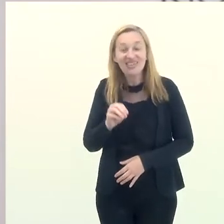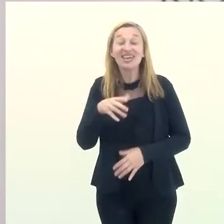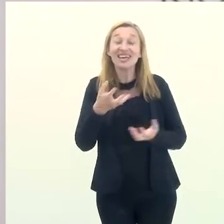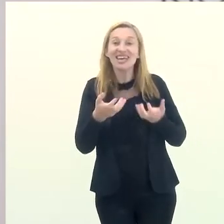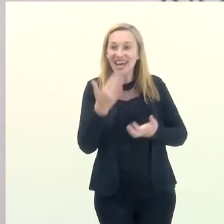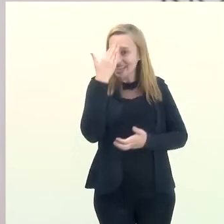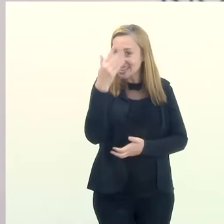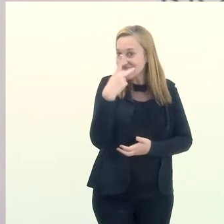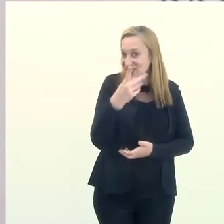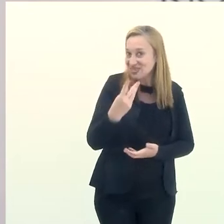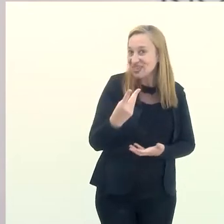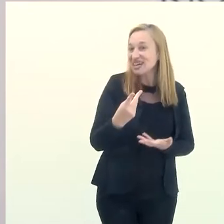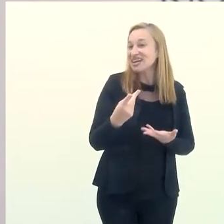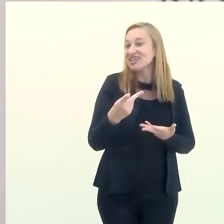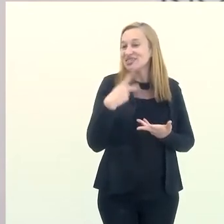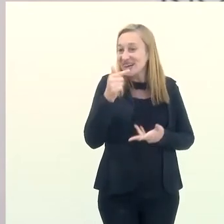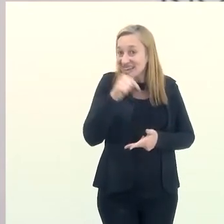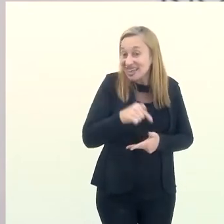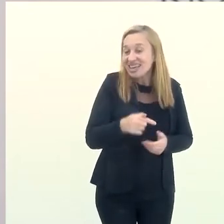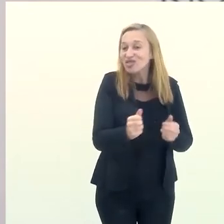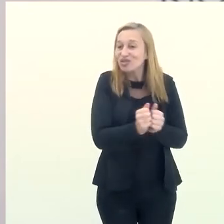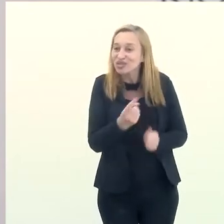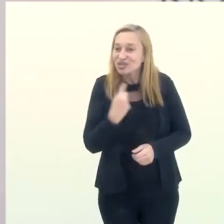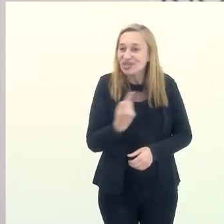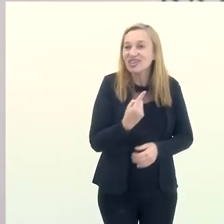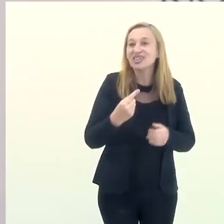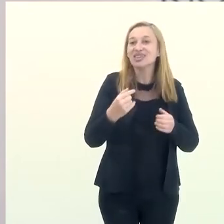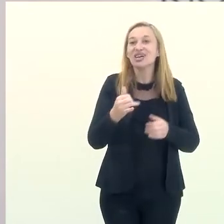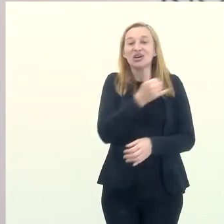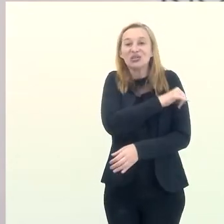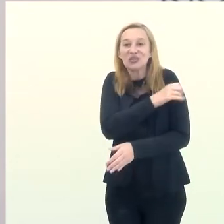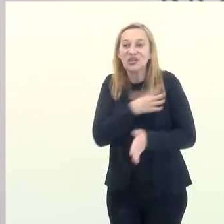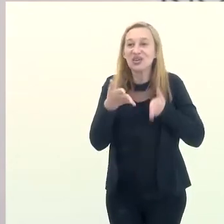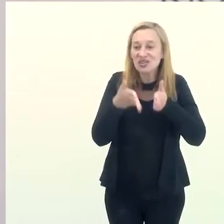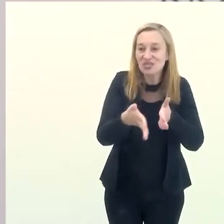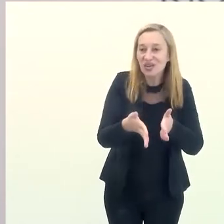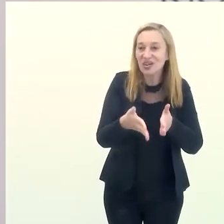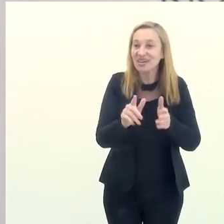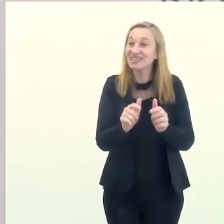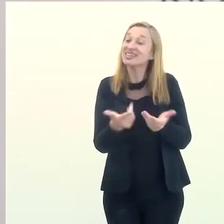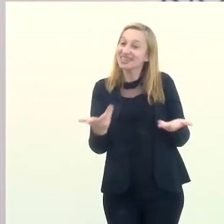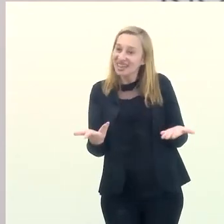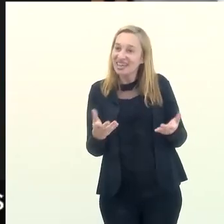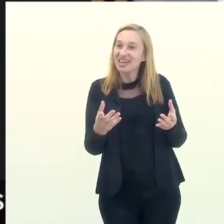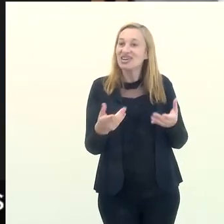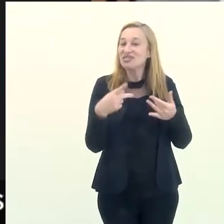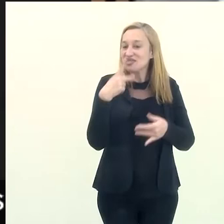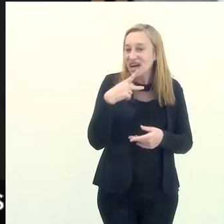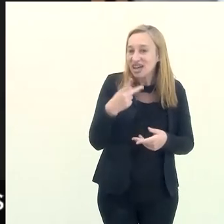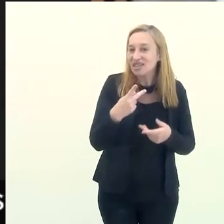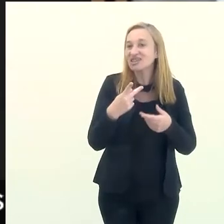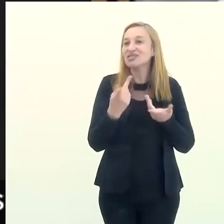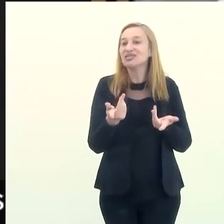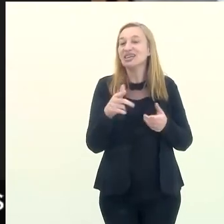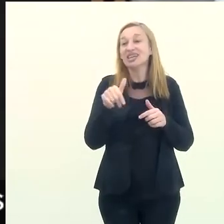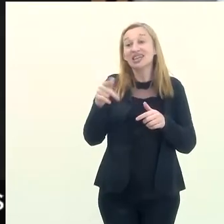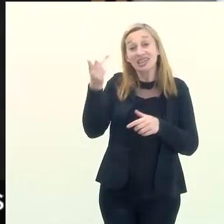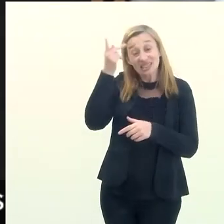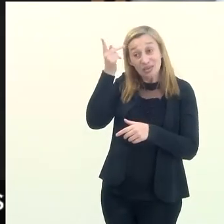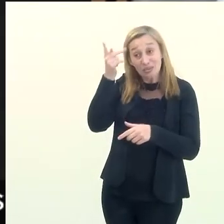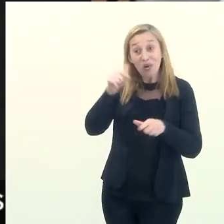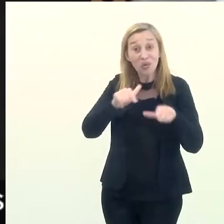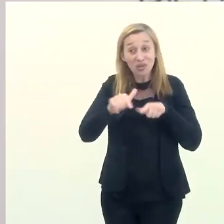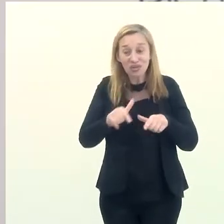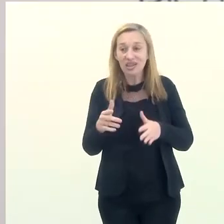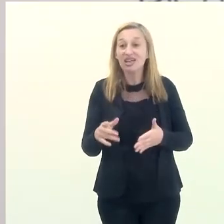muito agradecer a tua disponibilidade de estar aqui com a gente no Rio em Foco, abrindo aí um espaço na sua agenda de trabalho em São